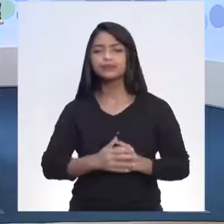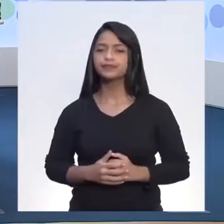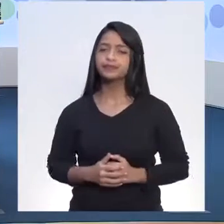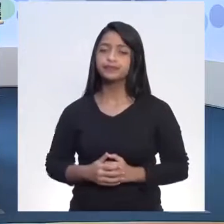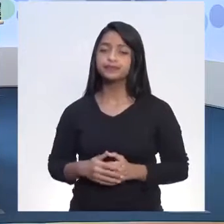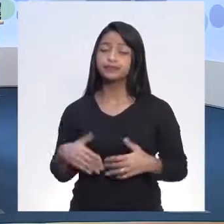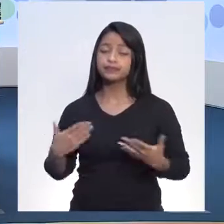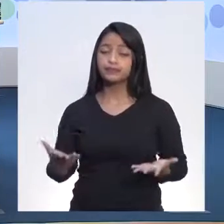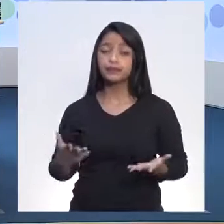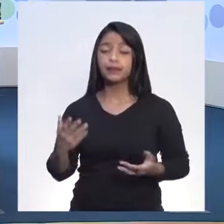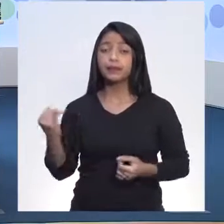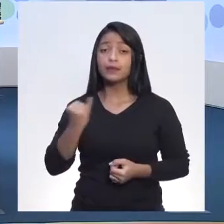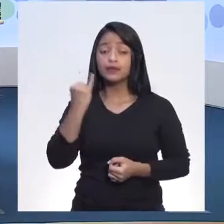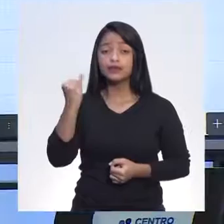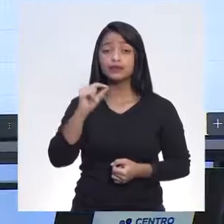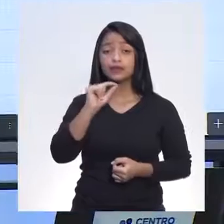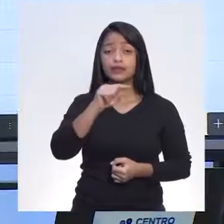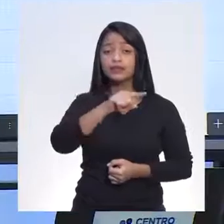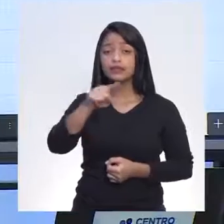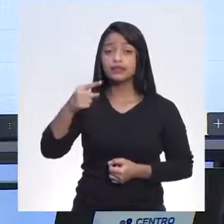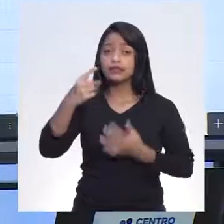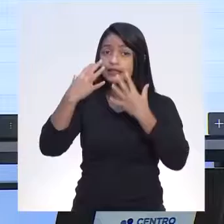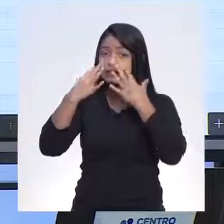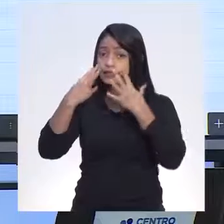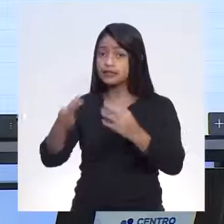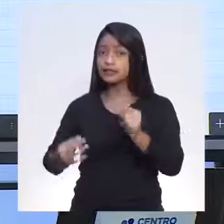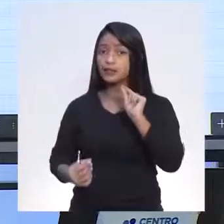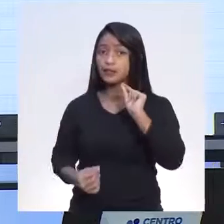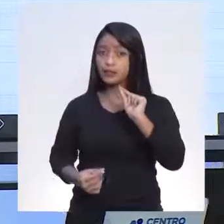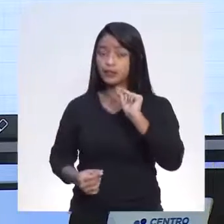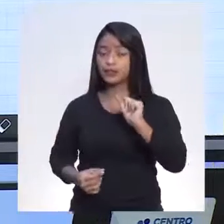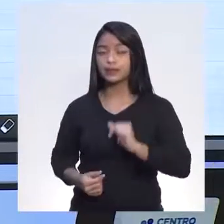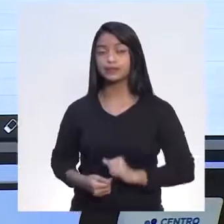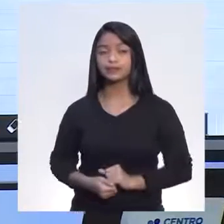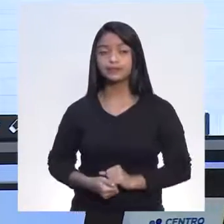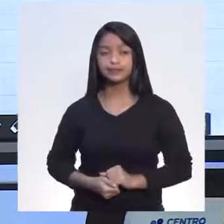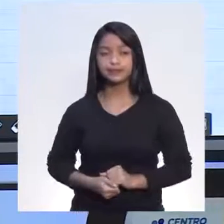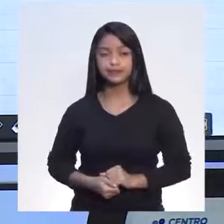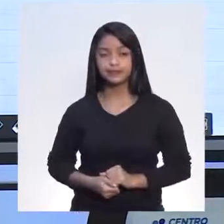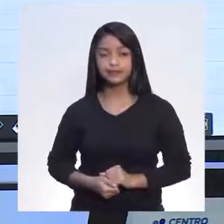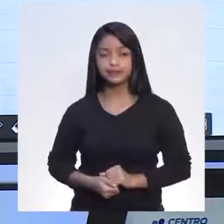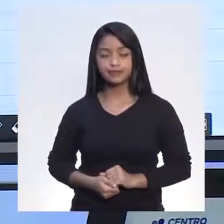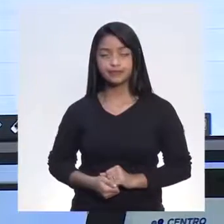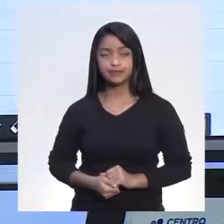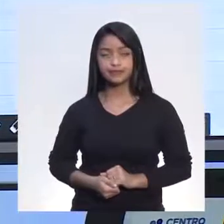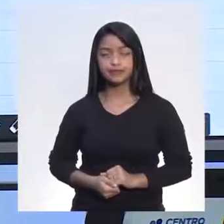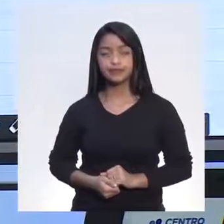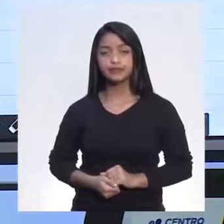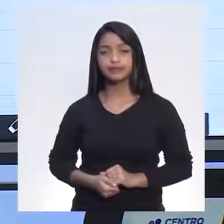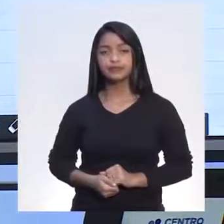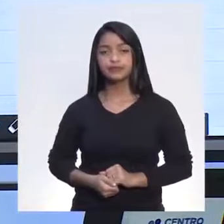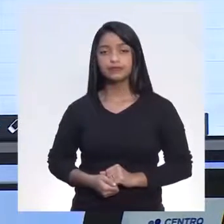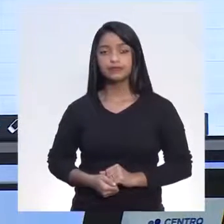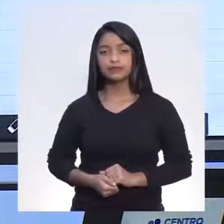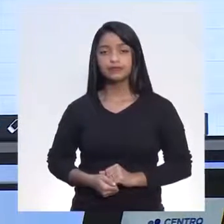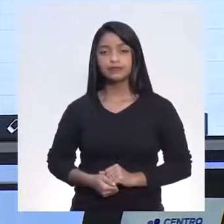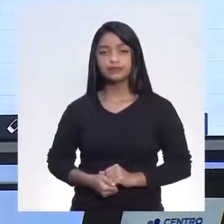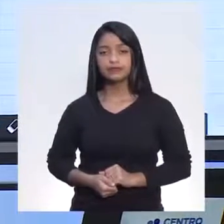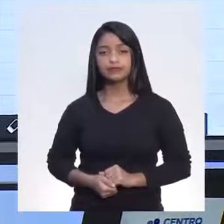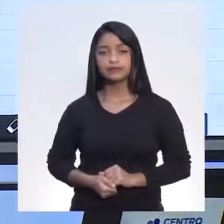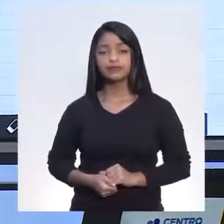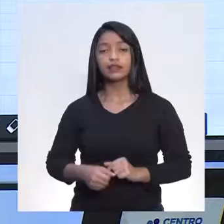importante, principalmente, vocês observarem que é a seguinte coisa. O que você faz em cima e